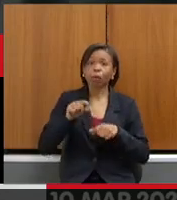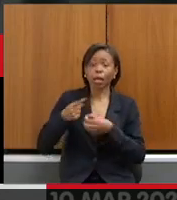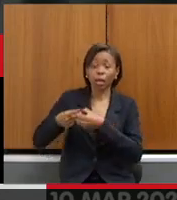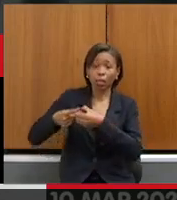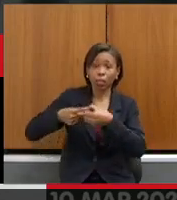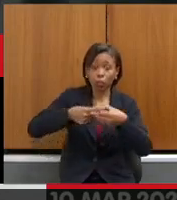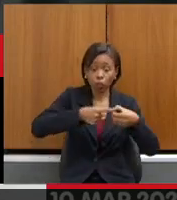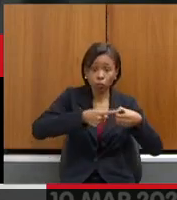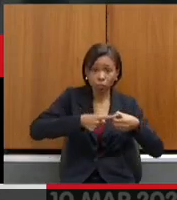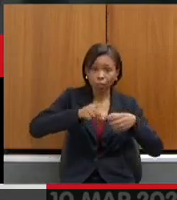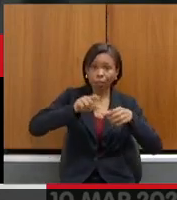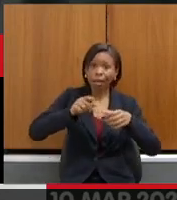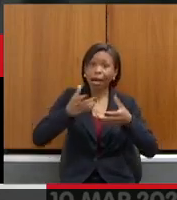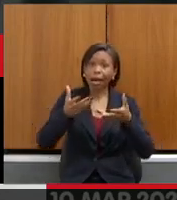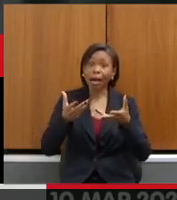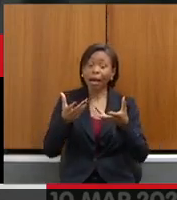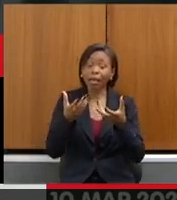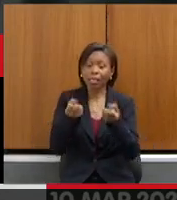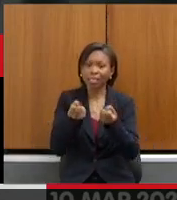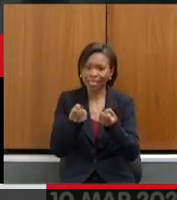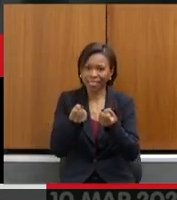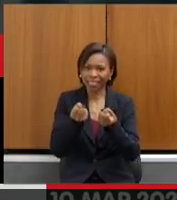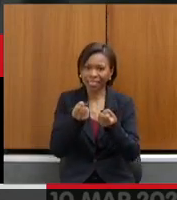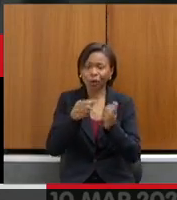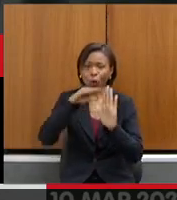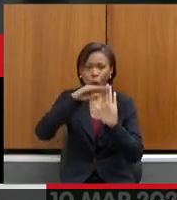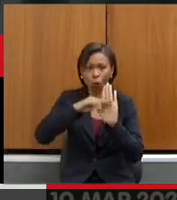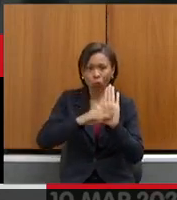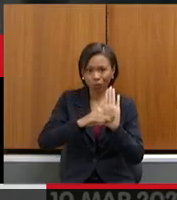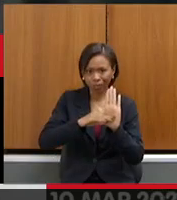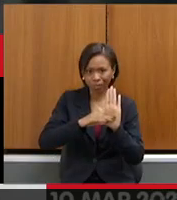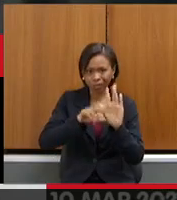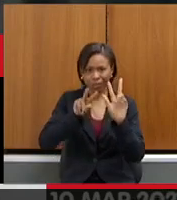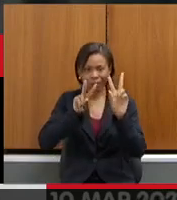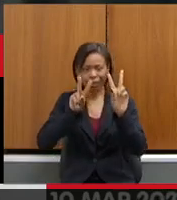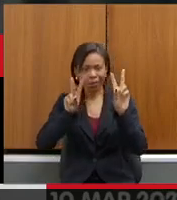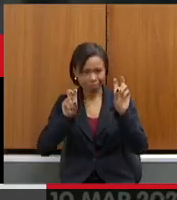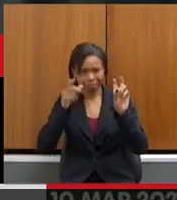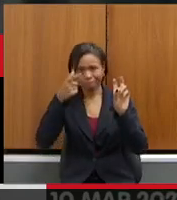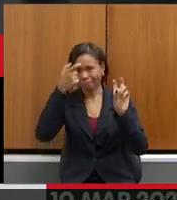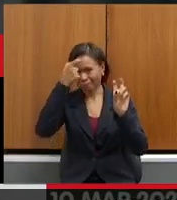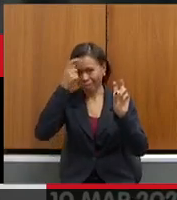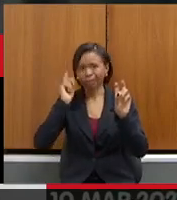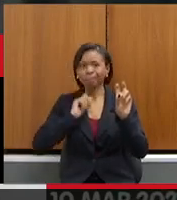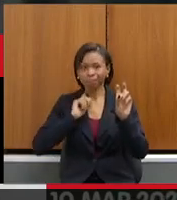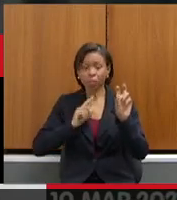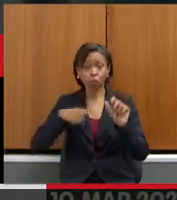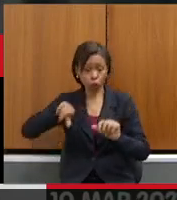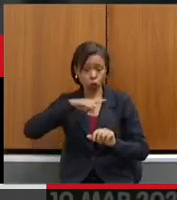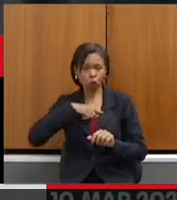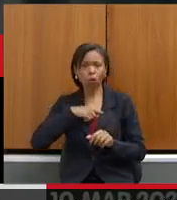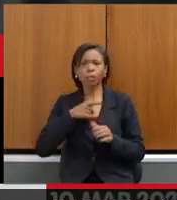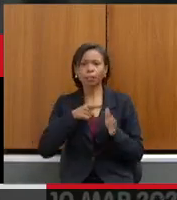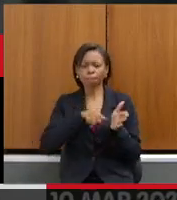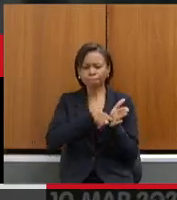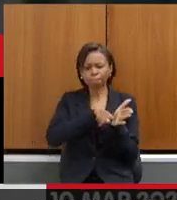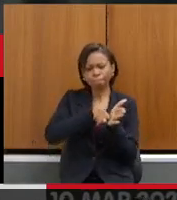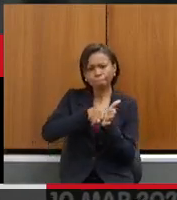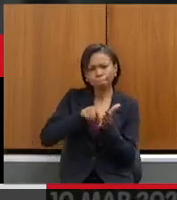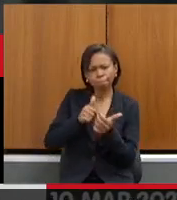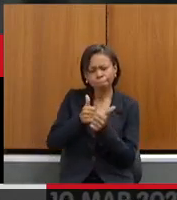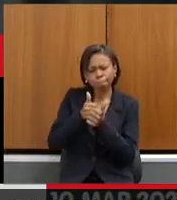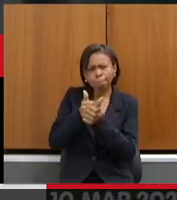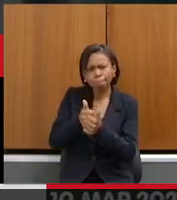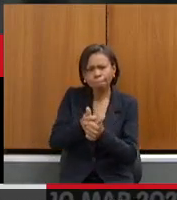ao Minas consciente sua entendeu isso é muito importante e a gente vem fazendo um acompanhamento e nitidamente as